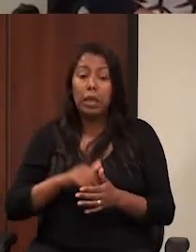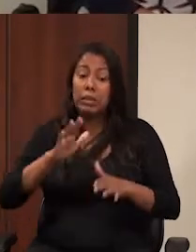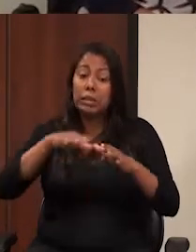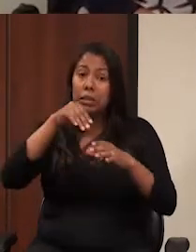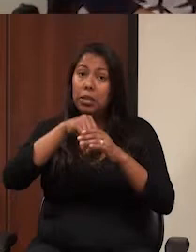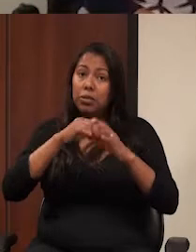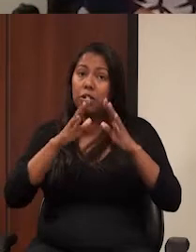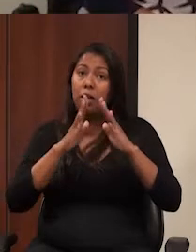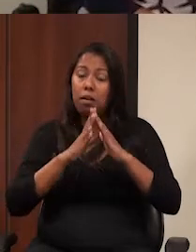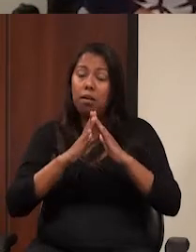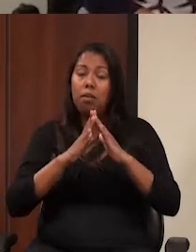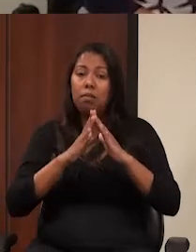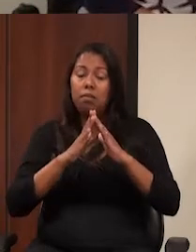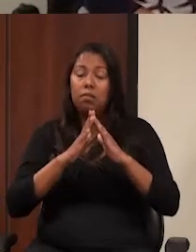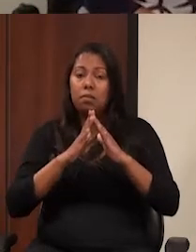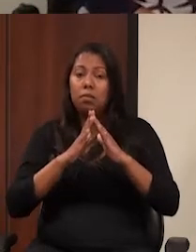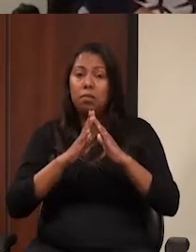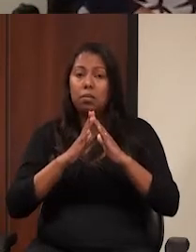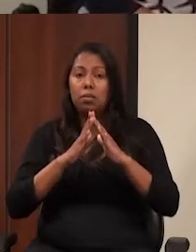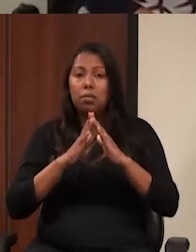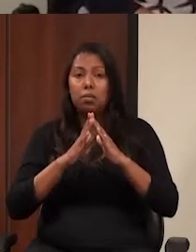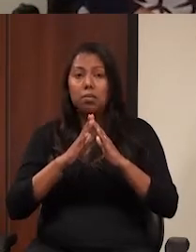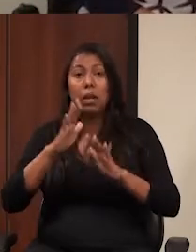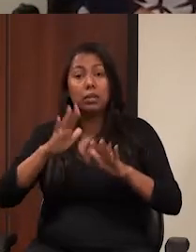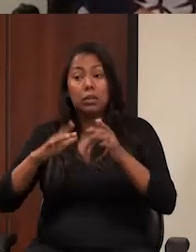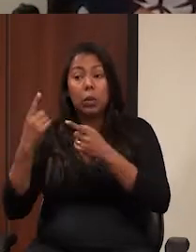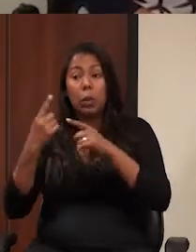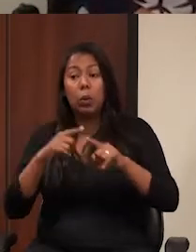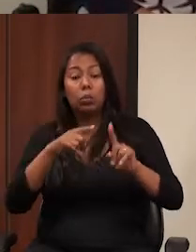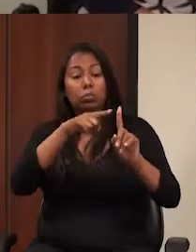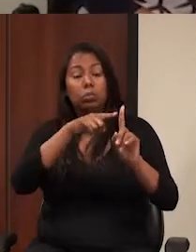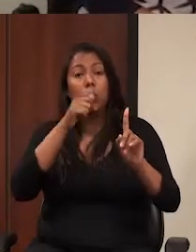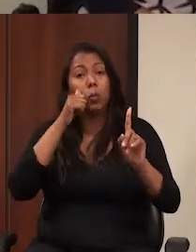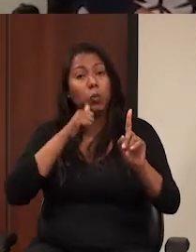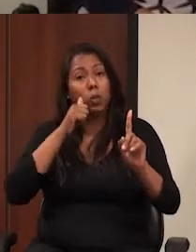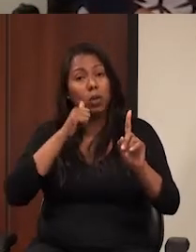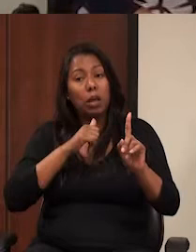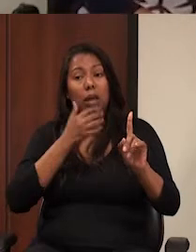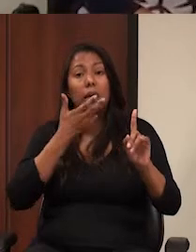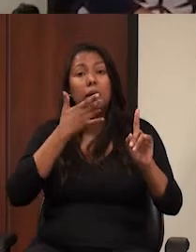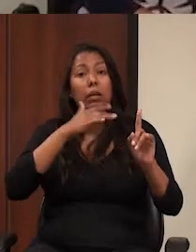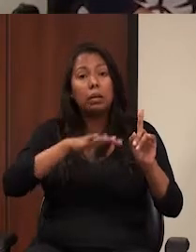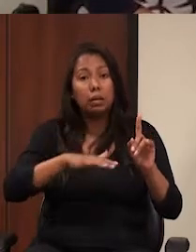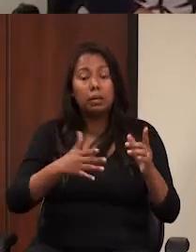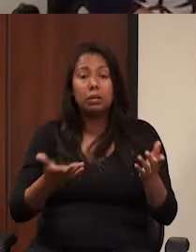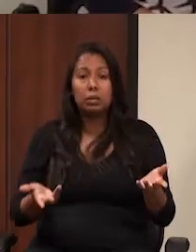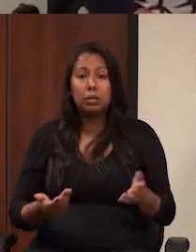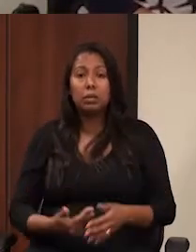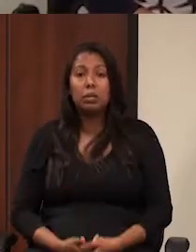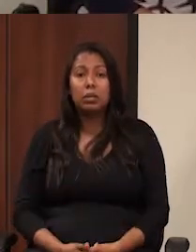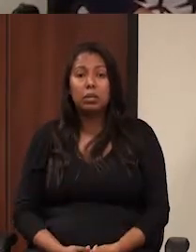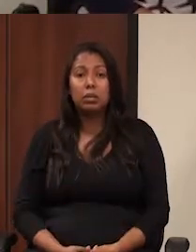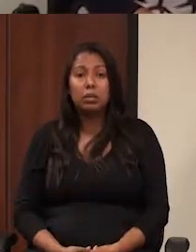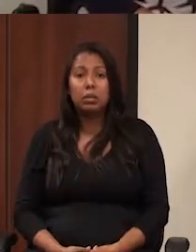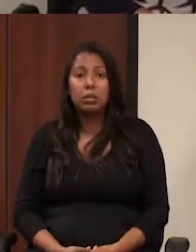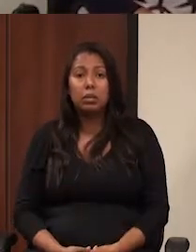da pessoa, geralmente contra a mulher e crianças. Então, a